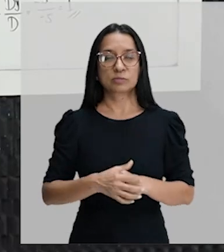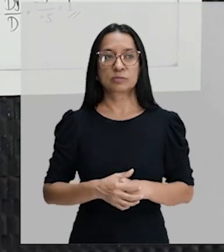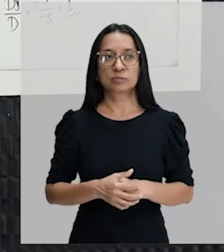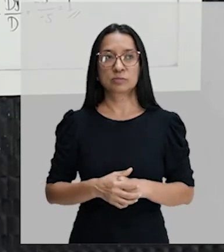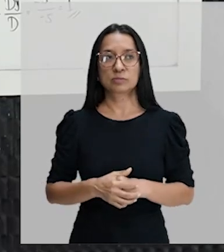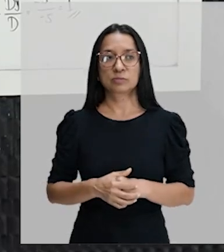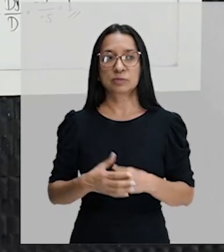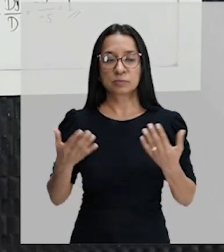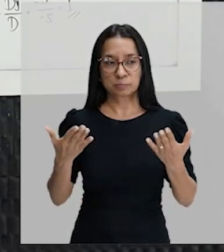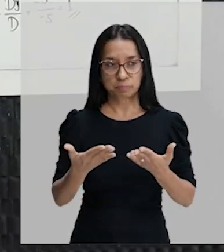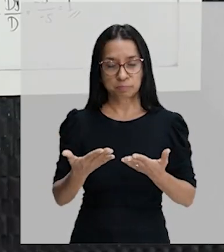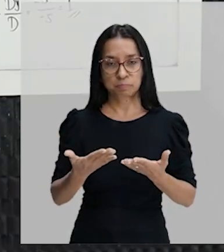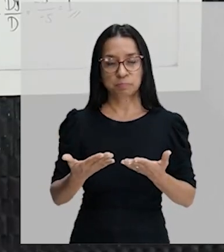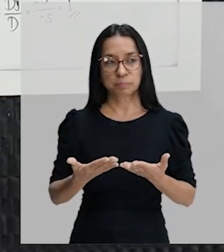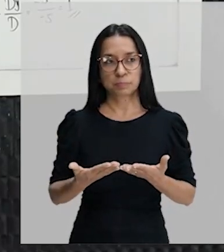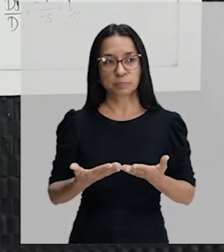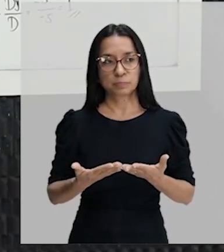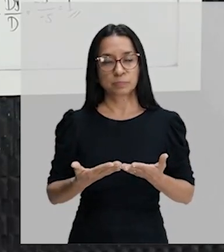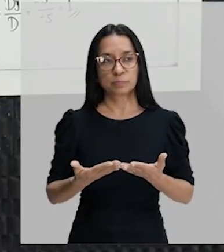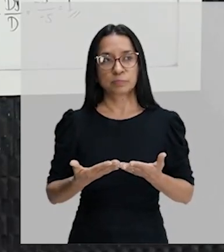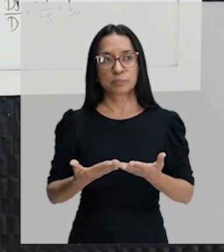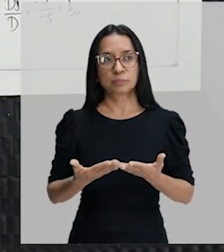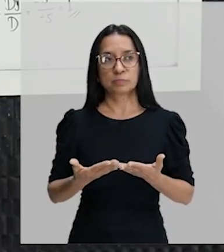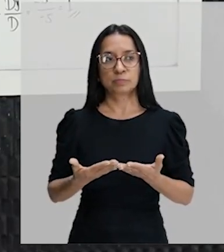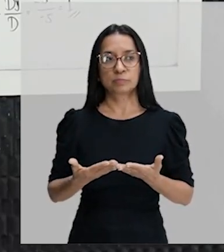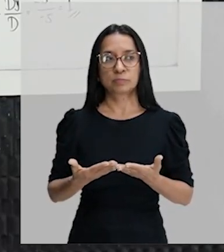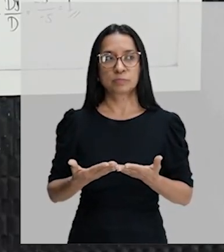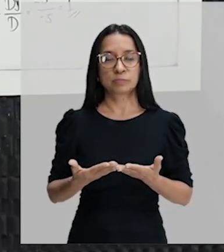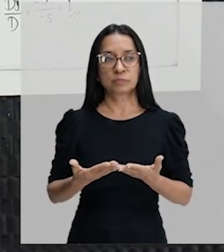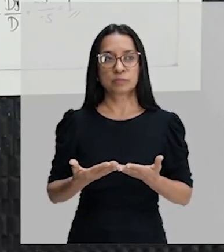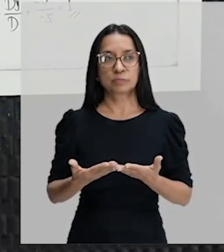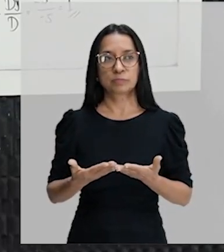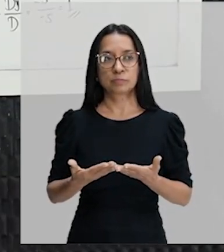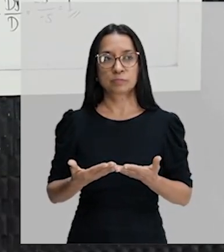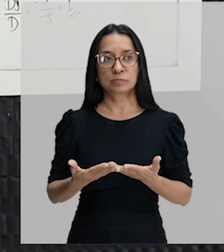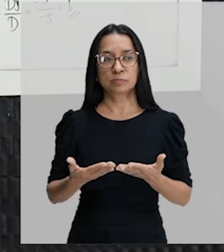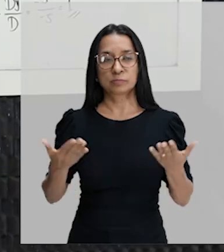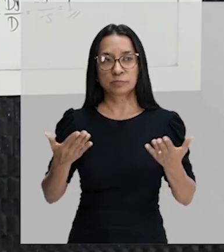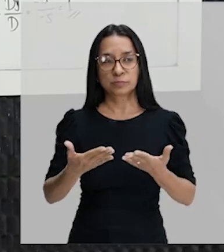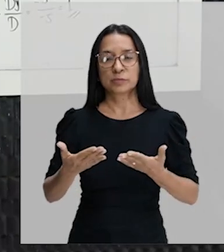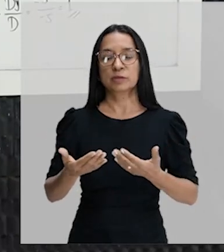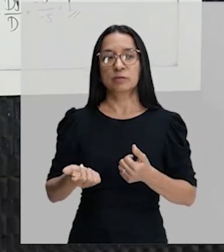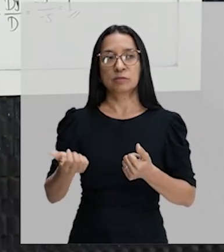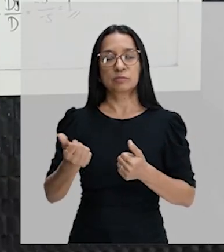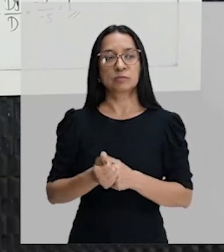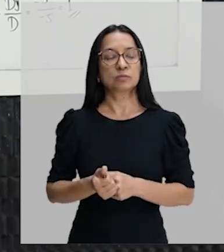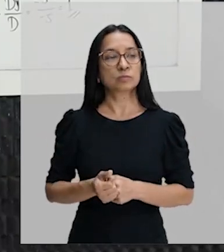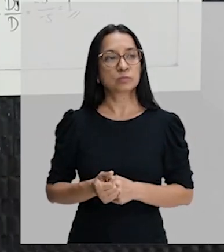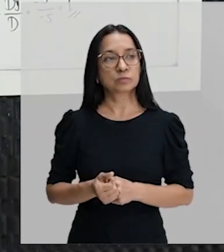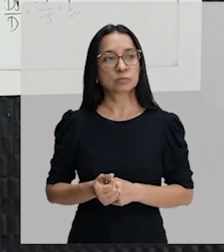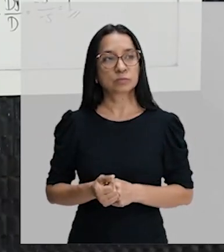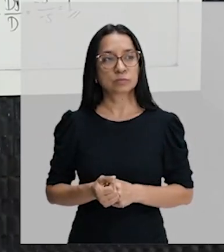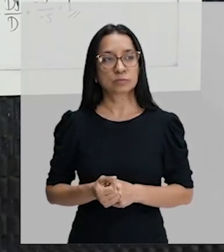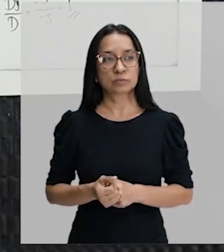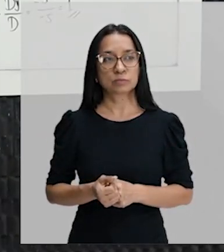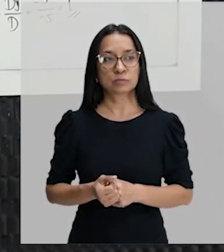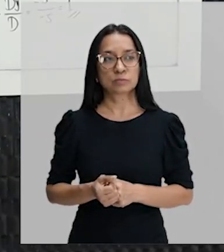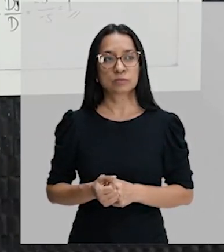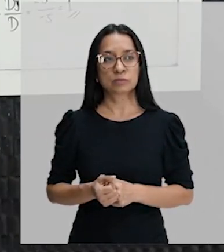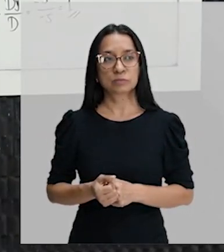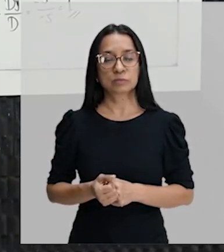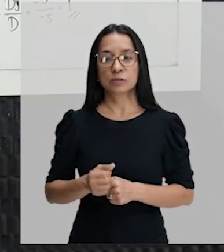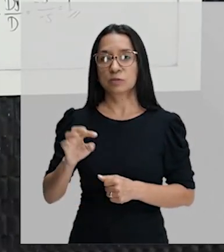1, que são os coeficientes do x, aliás, do y. E agora você vai colocar os